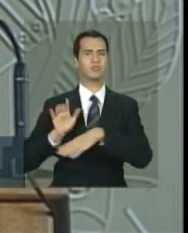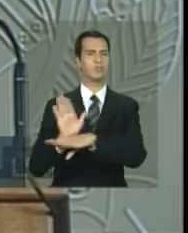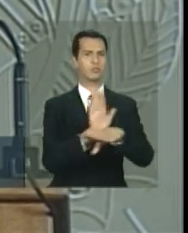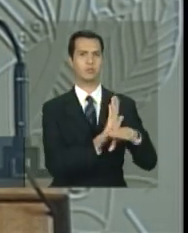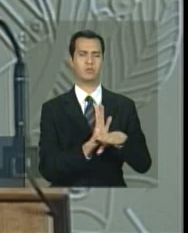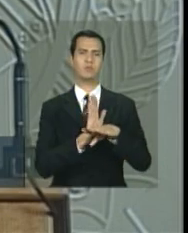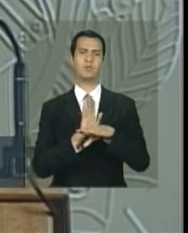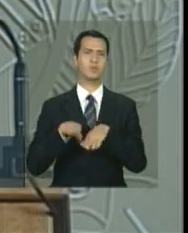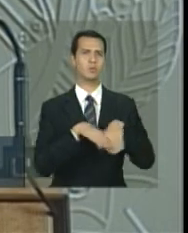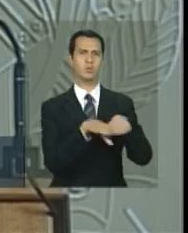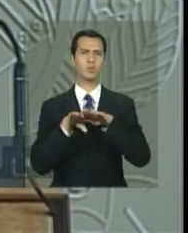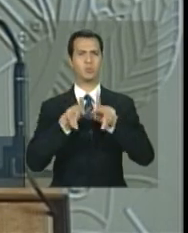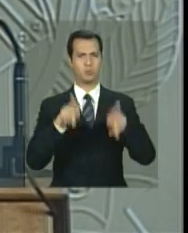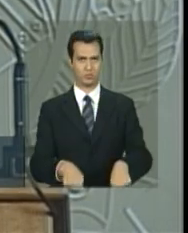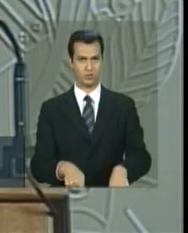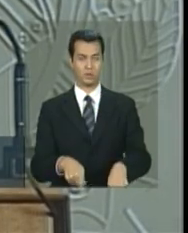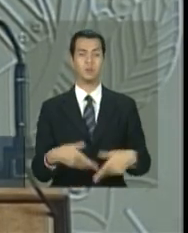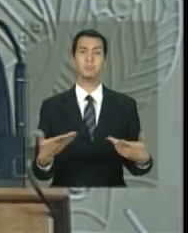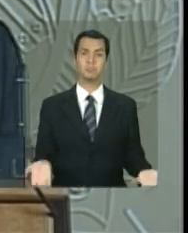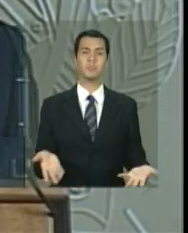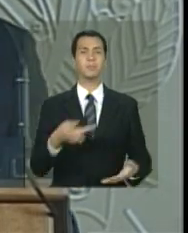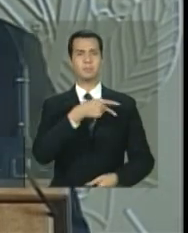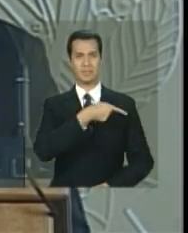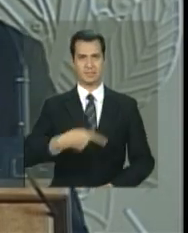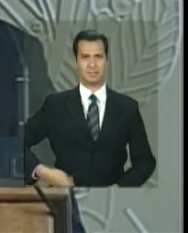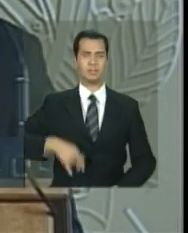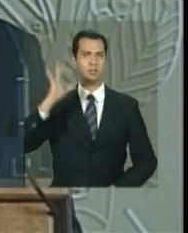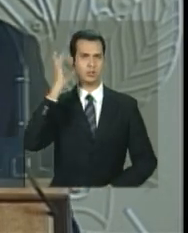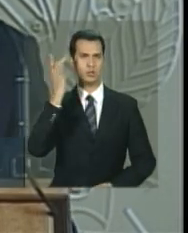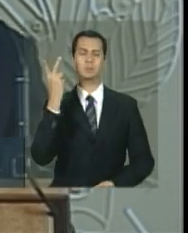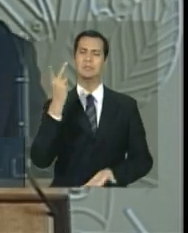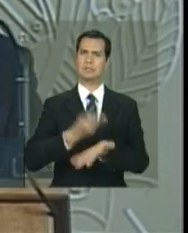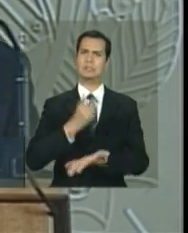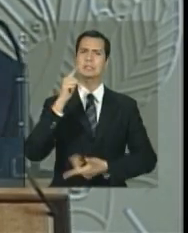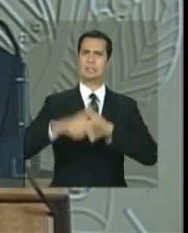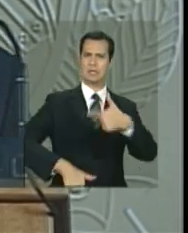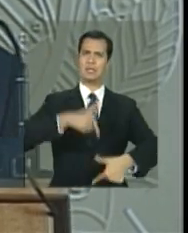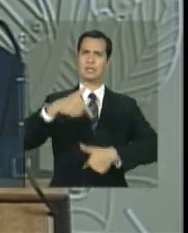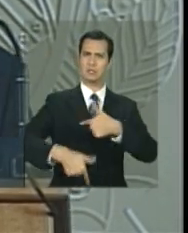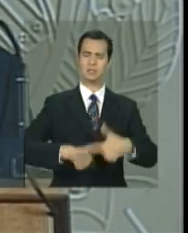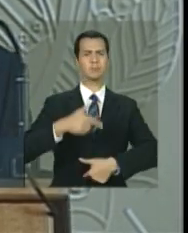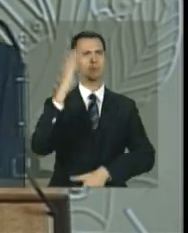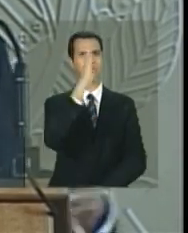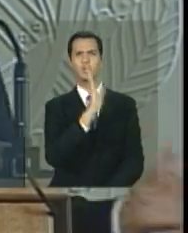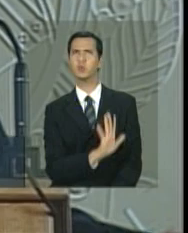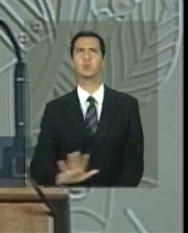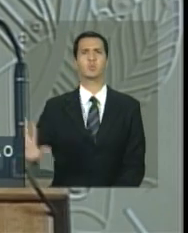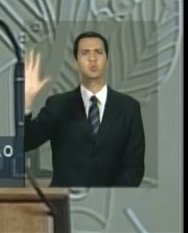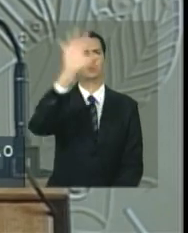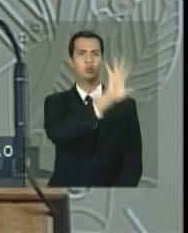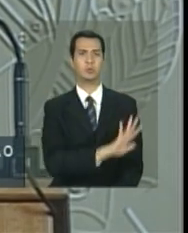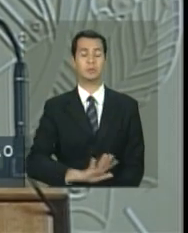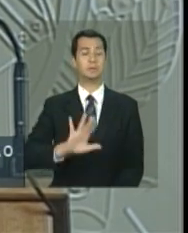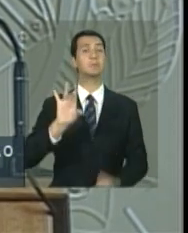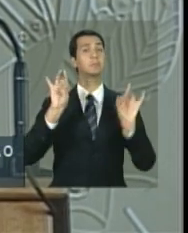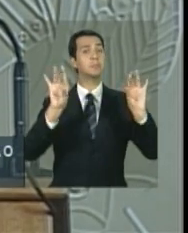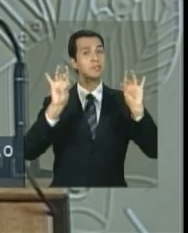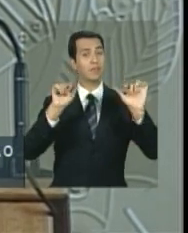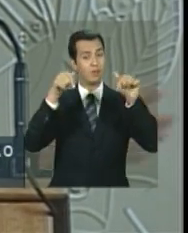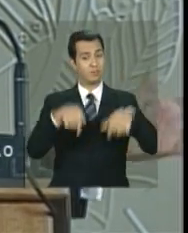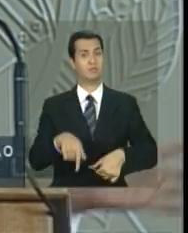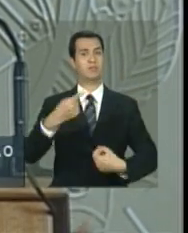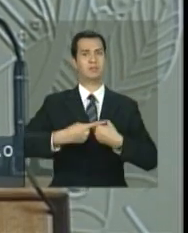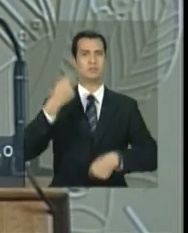Rousseff tem feito exatamente isso em toda a Federação Brasileira, particularmente aqui em São Paulo,